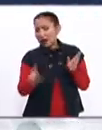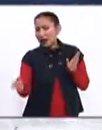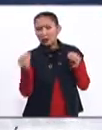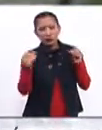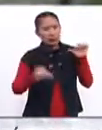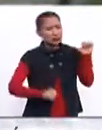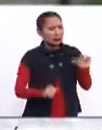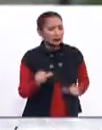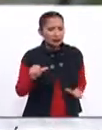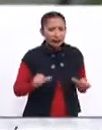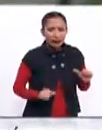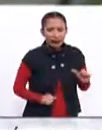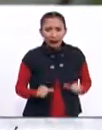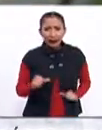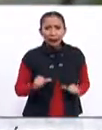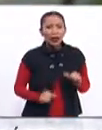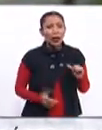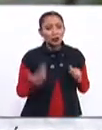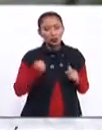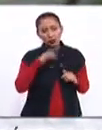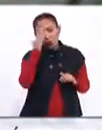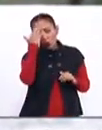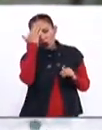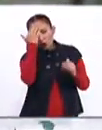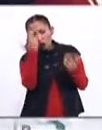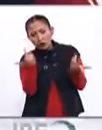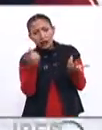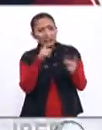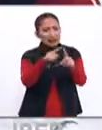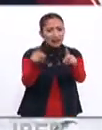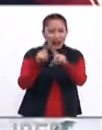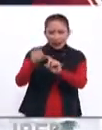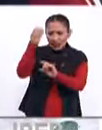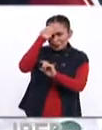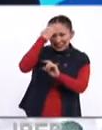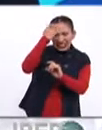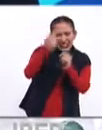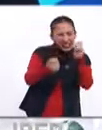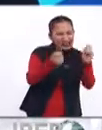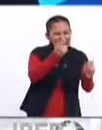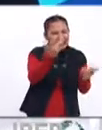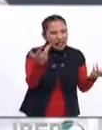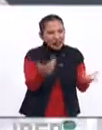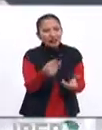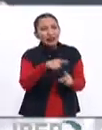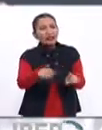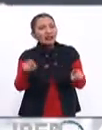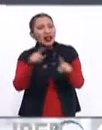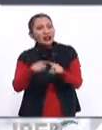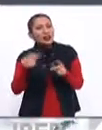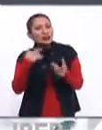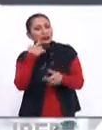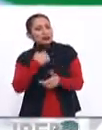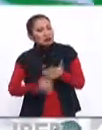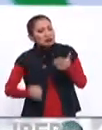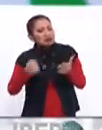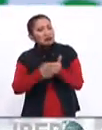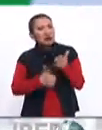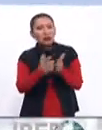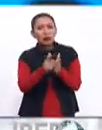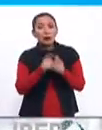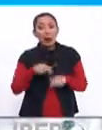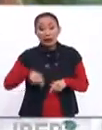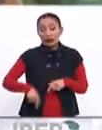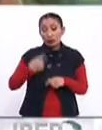de actividades, hemos conocido de diversas experiencias, de diferentes luchas. Nossa,